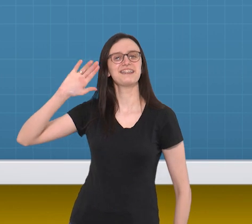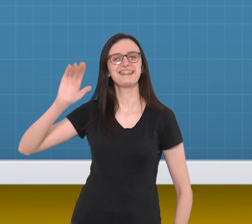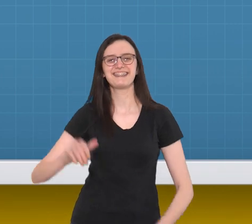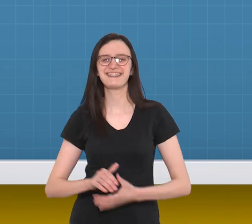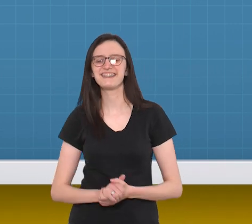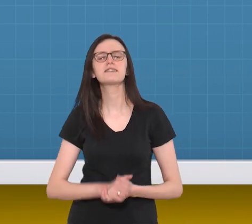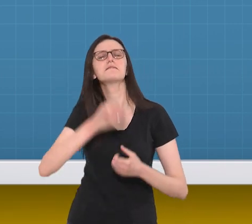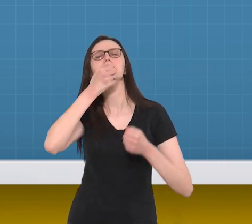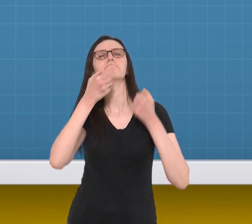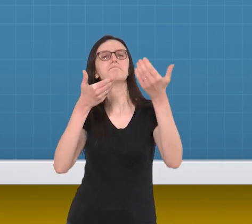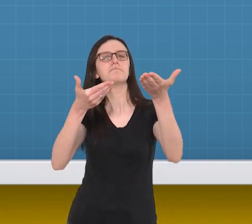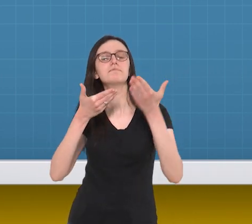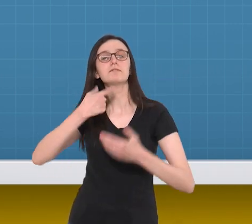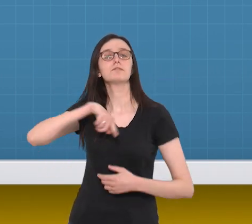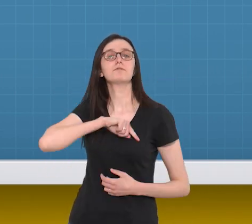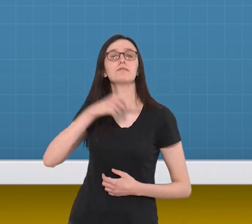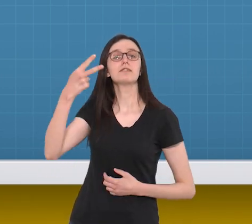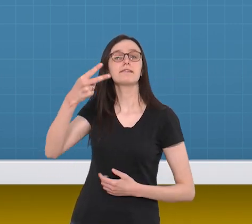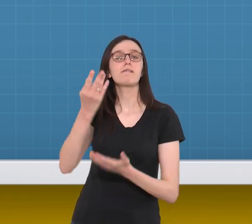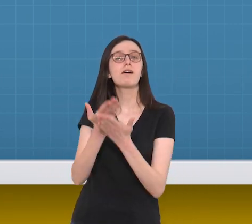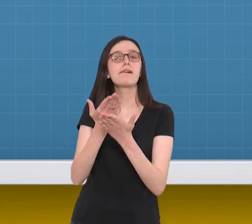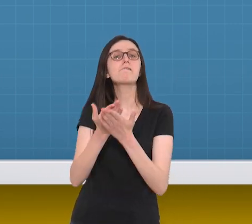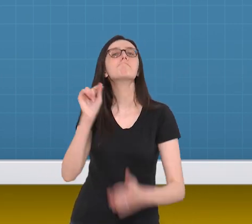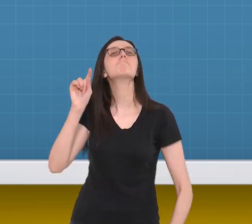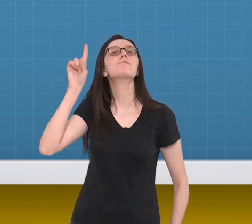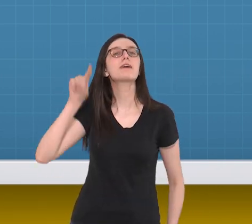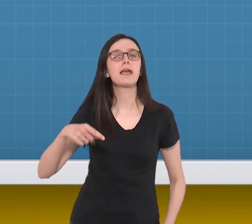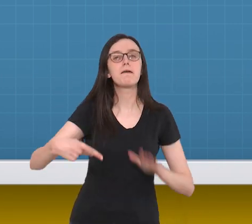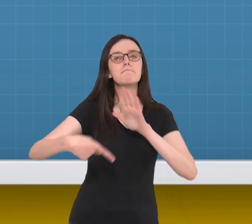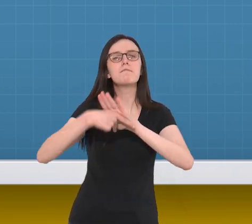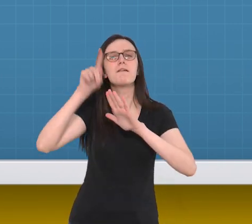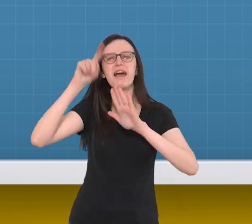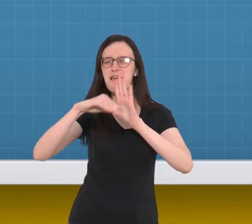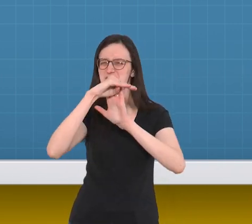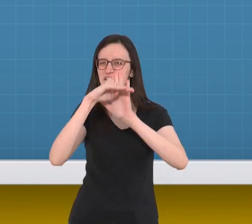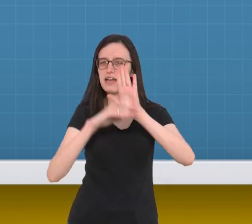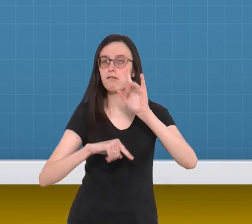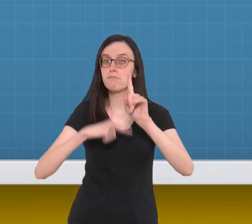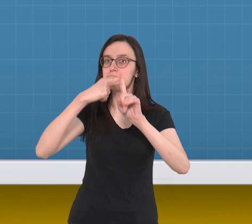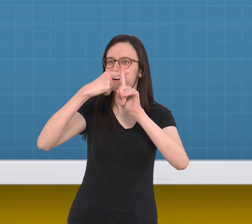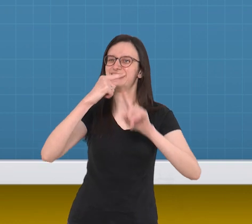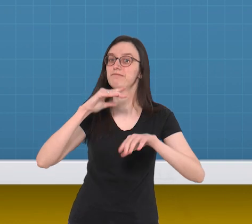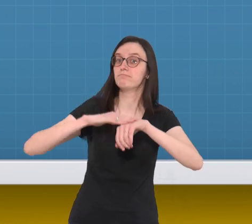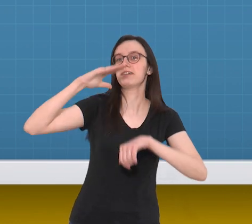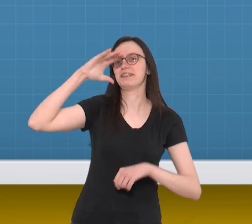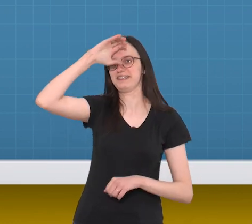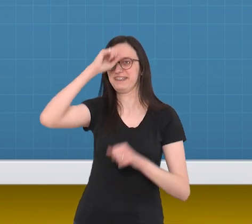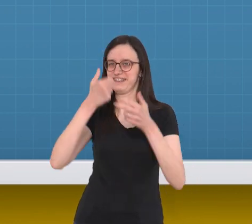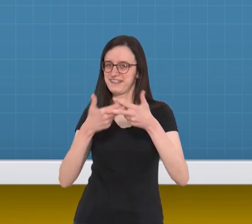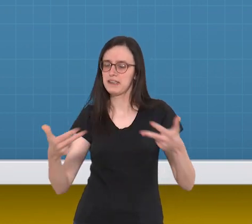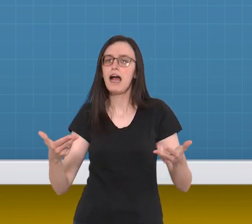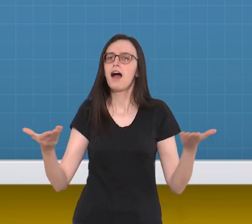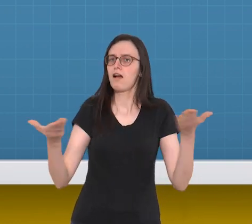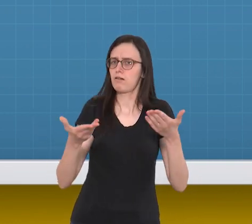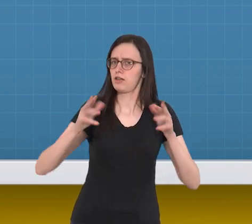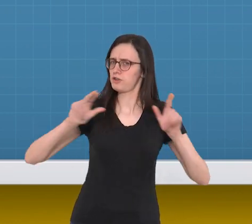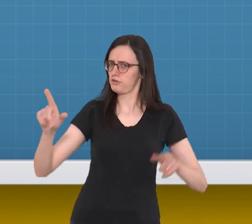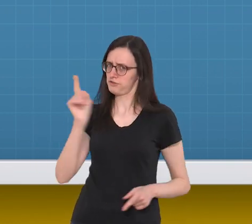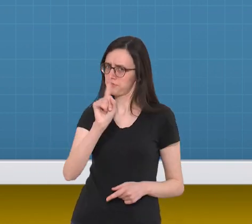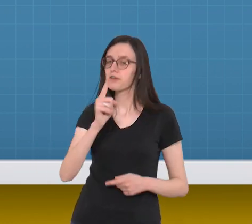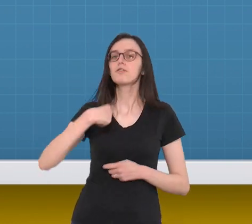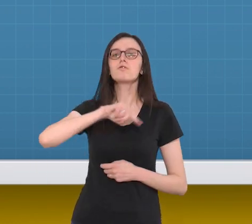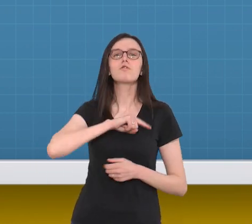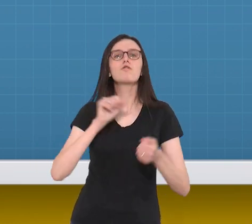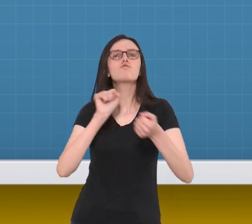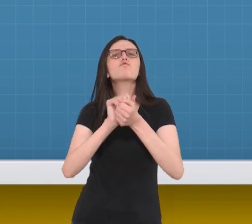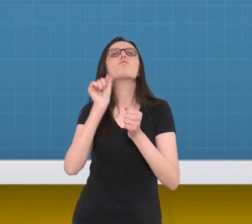Olá, bem-vindos à nossa segunda aula do programa Mais Aprendizagem. Hoje, para não ser diferente, vamos